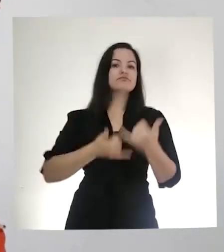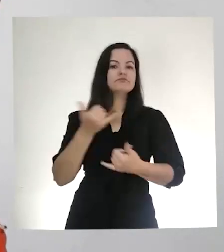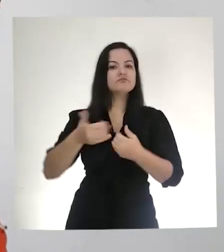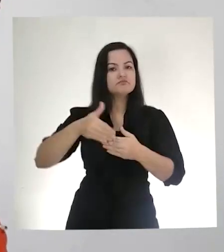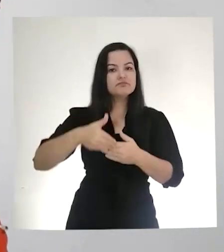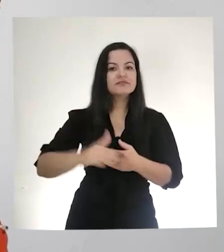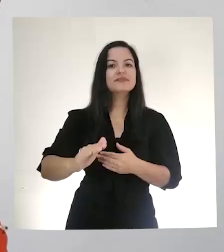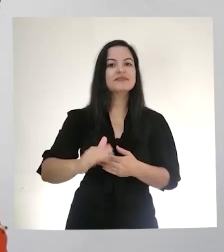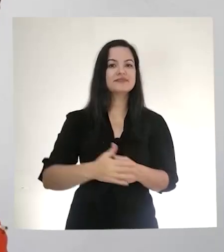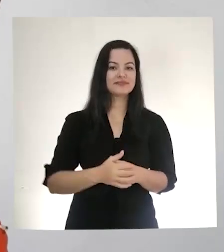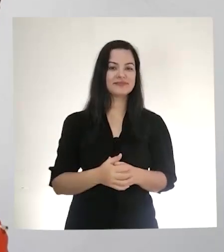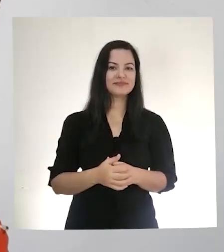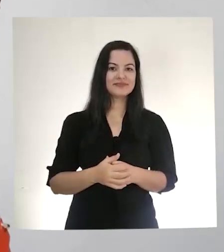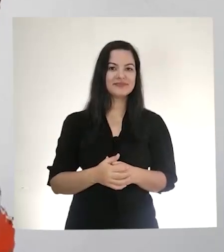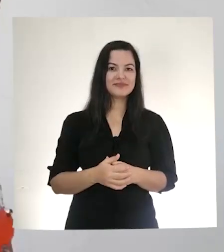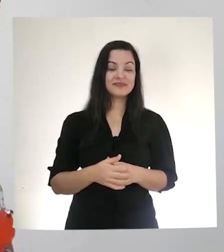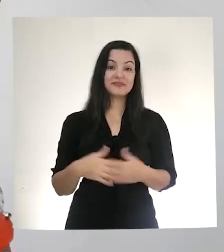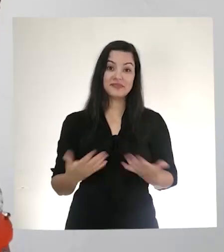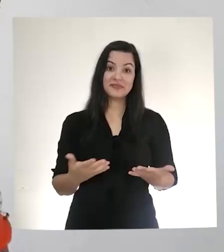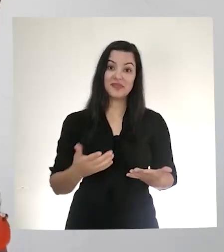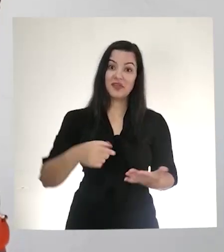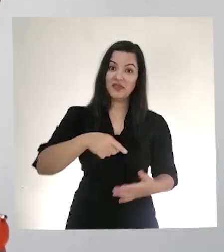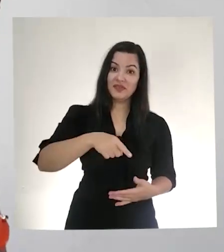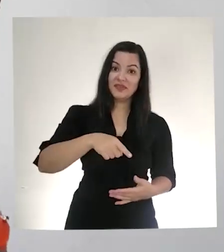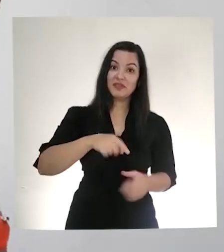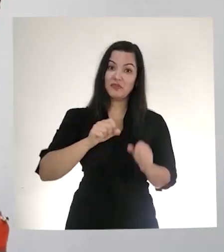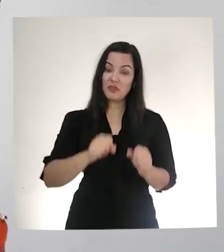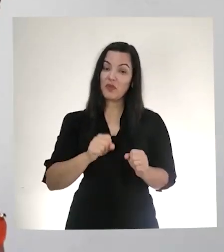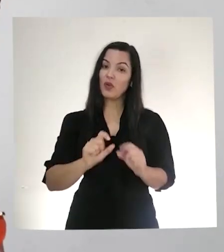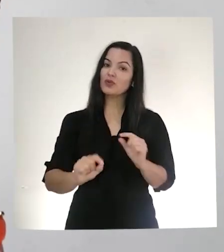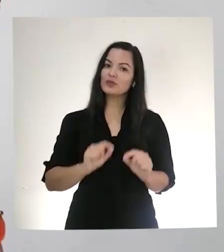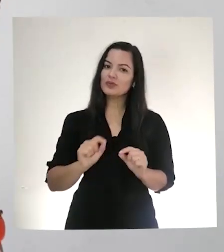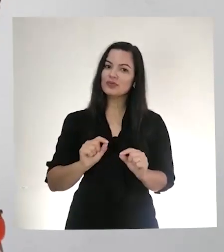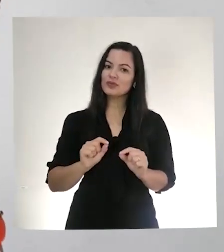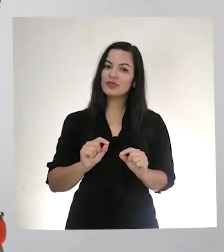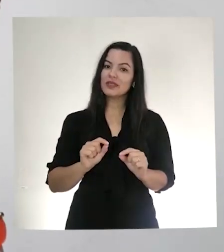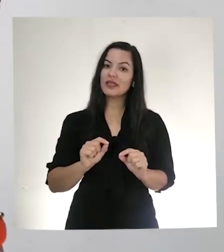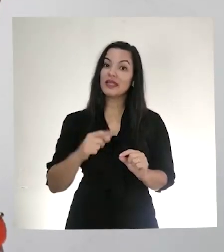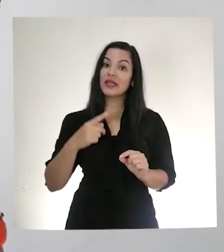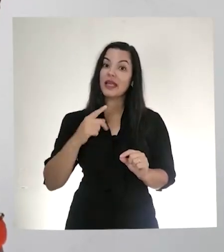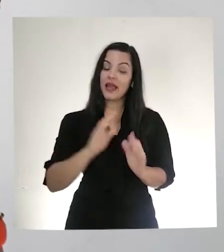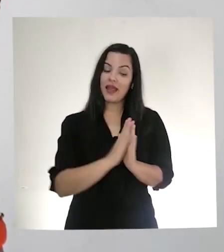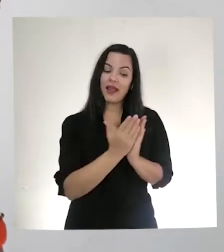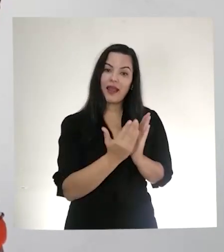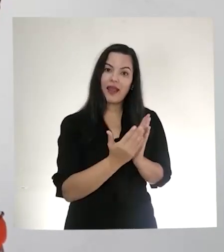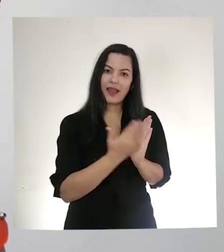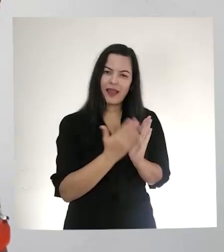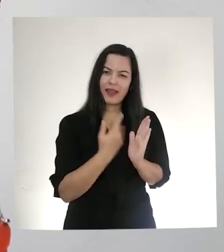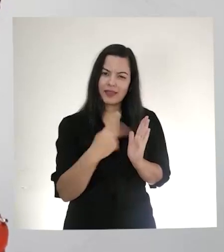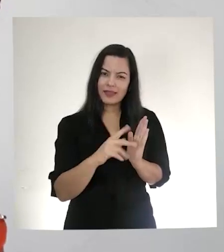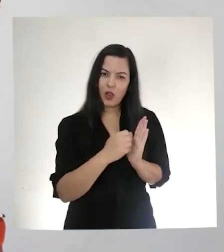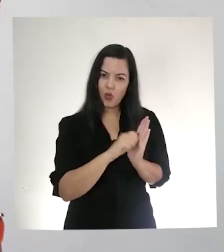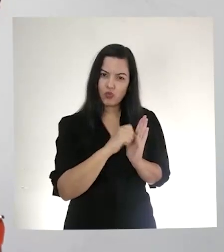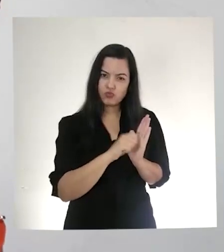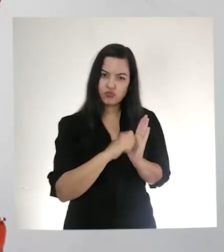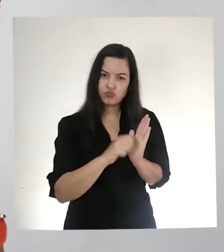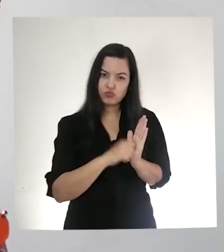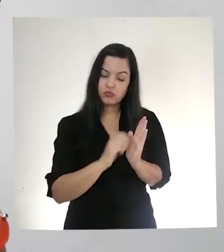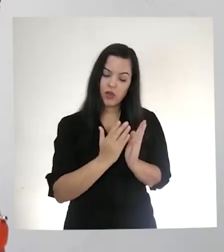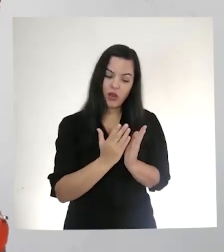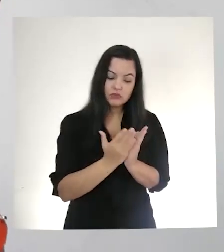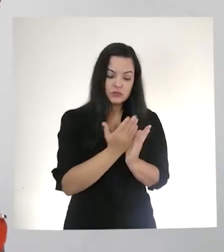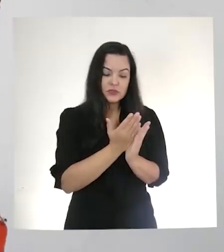nós estamos descobrindo. Então, você pode separar um espaço no seu caderno